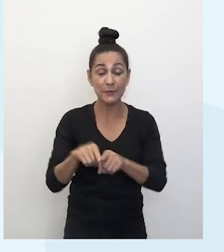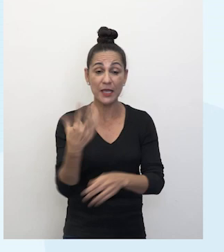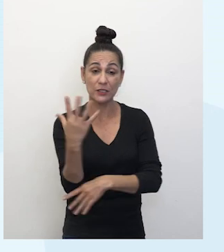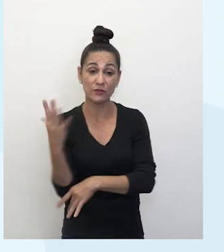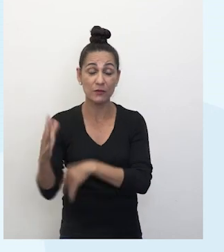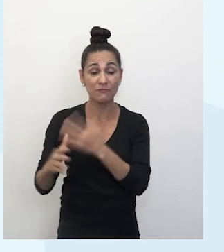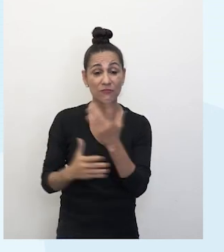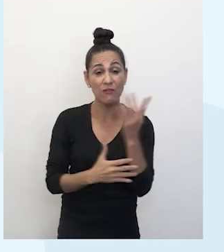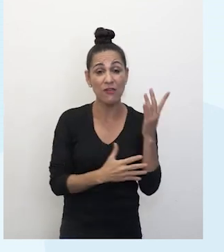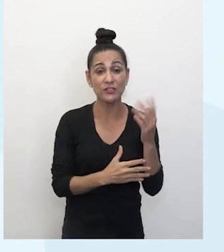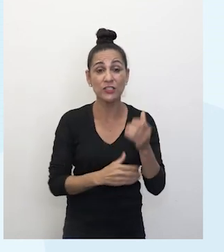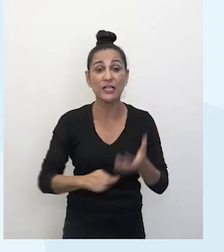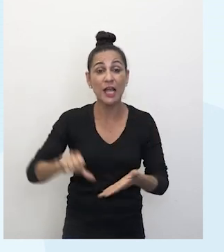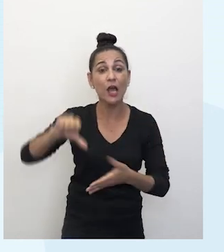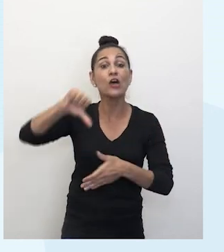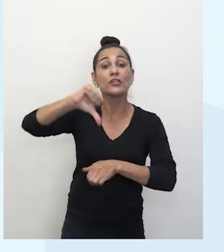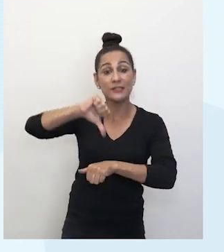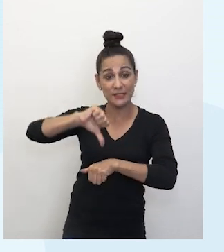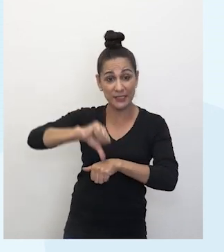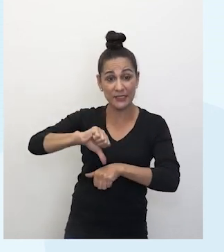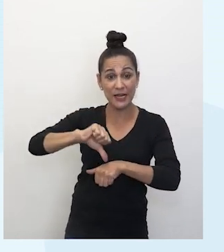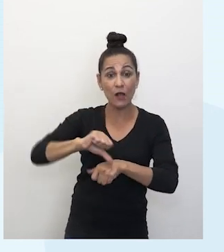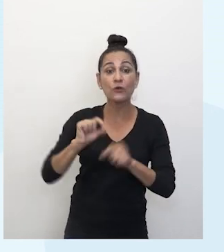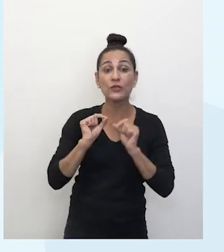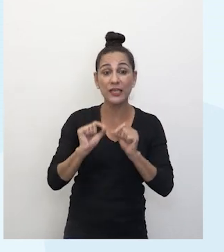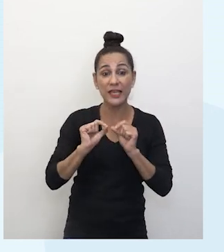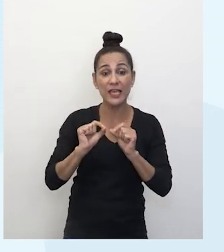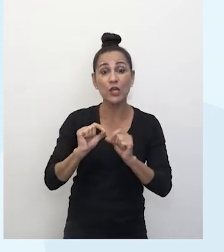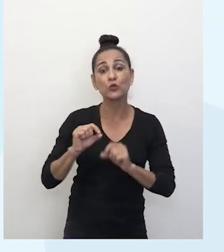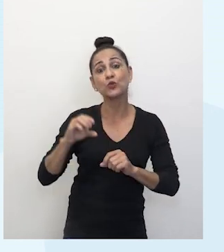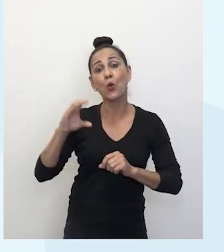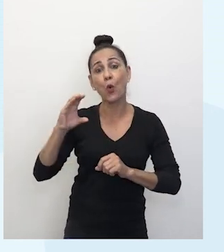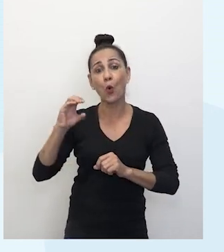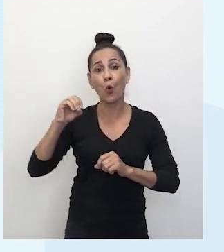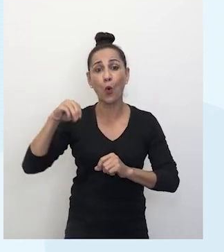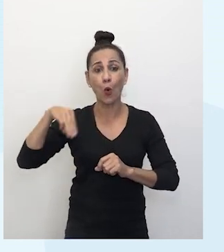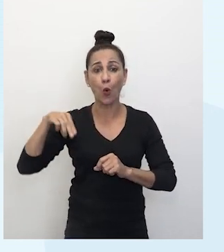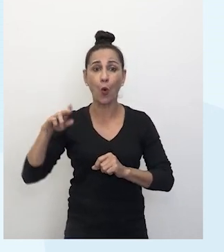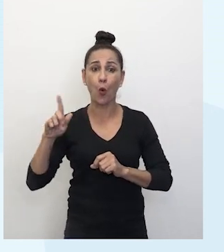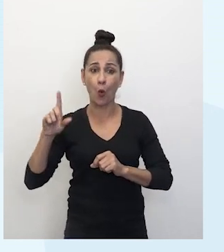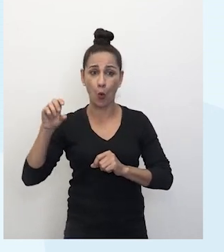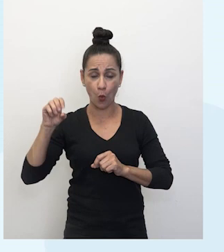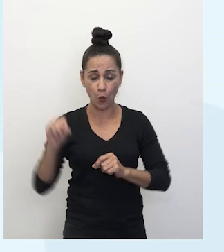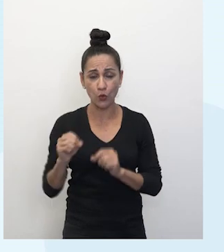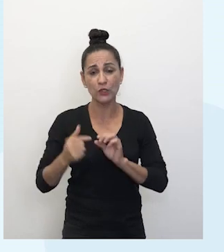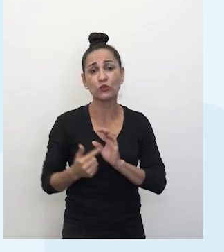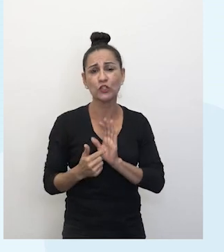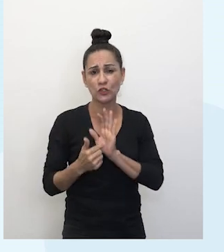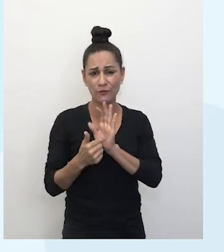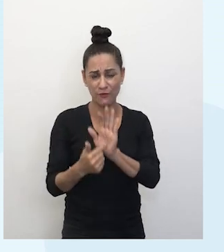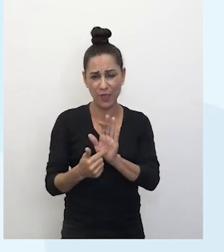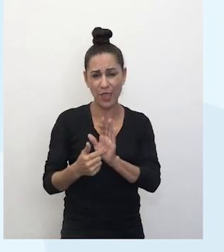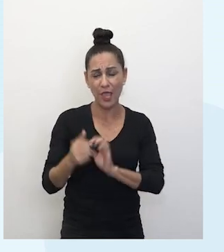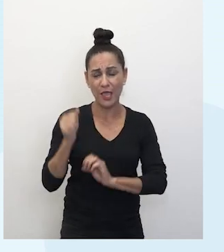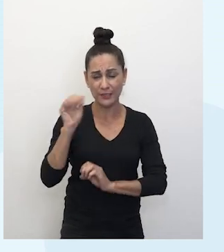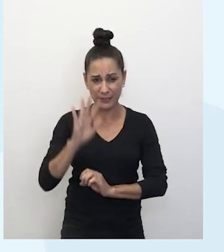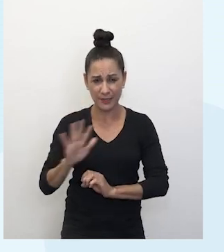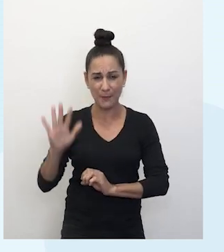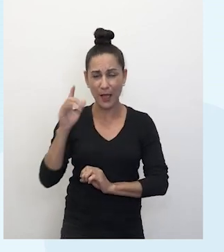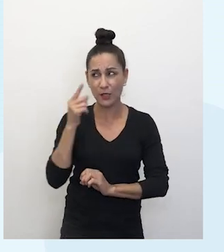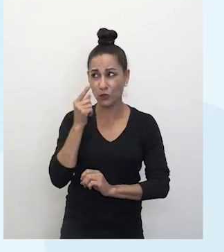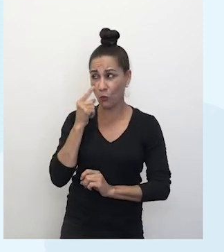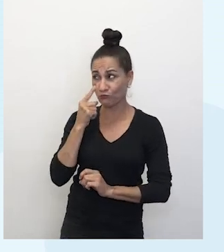área Central dando destaque para a floresta do Congo né então quando a gente observa estar a página é aquilo que eu falei para vocês né